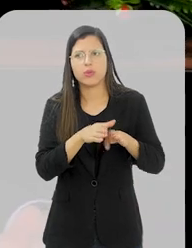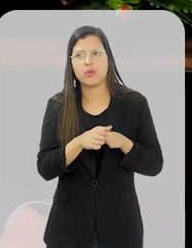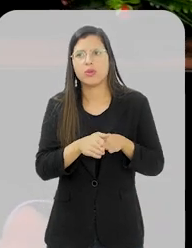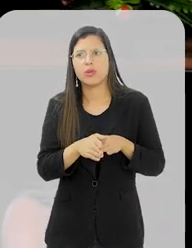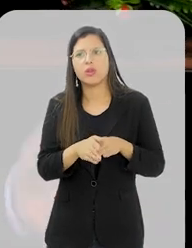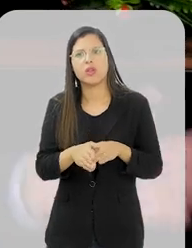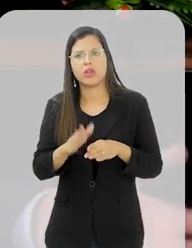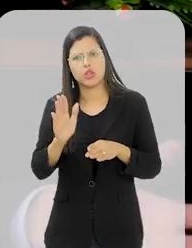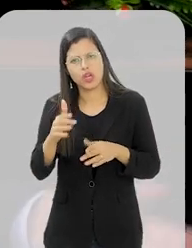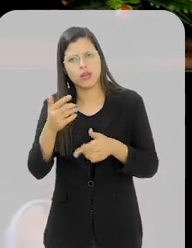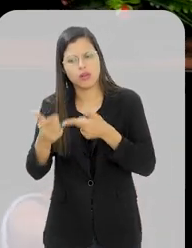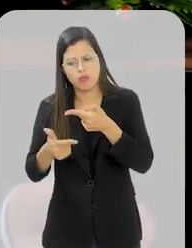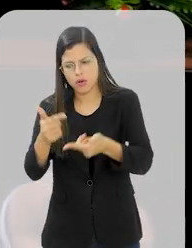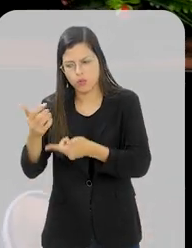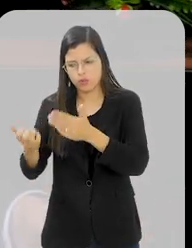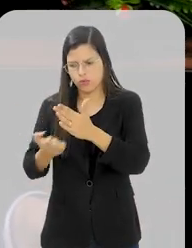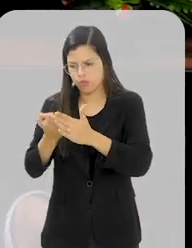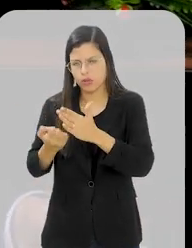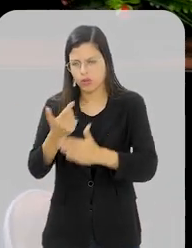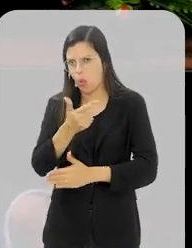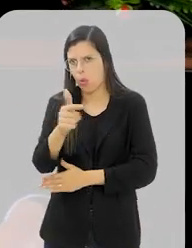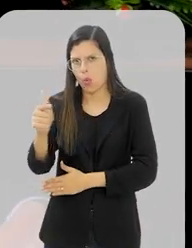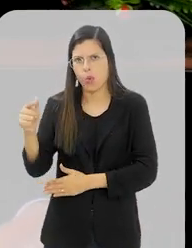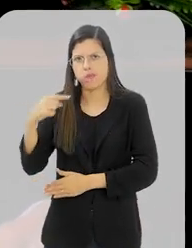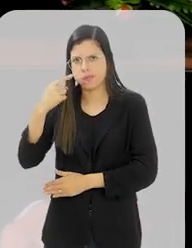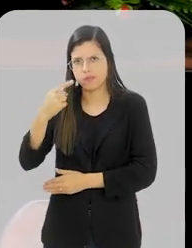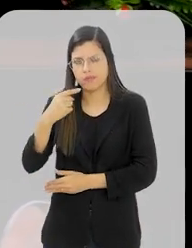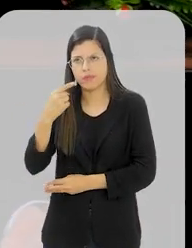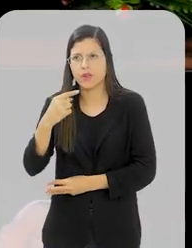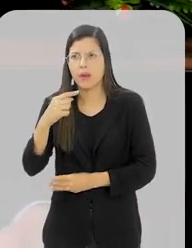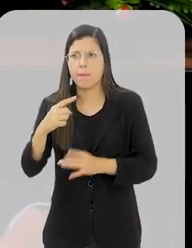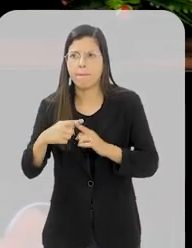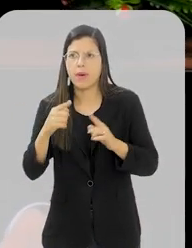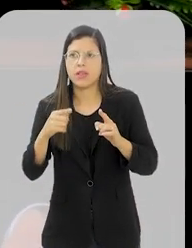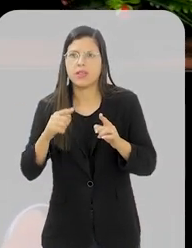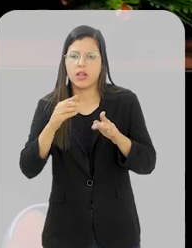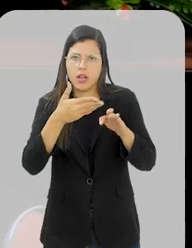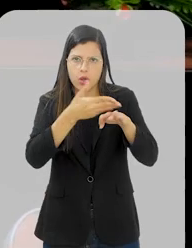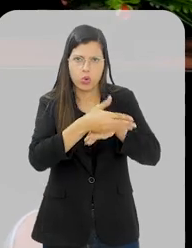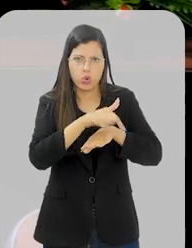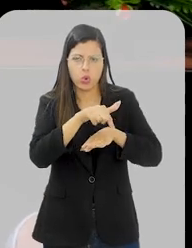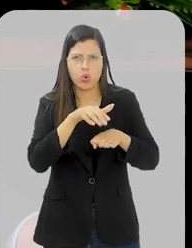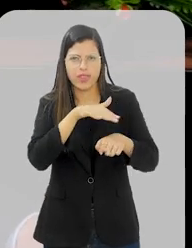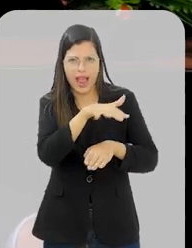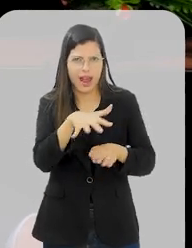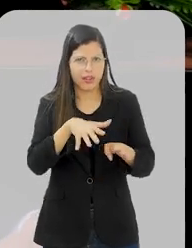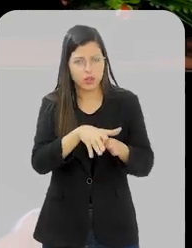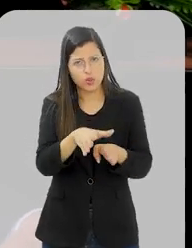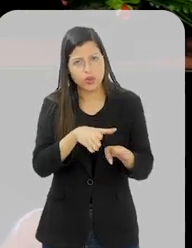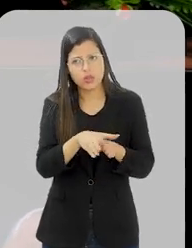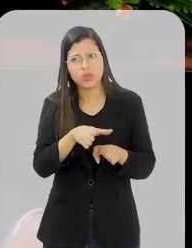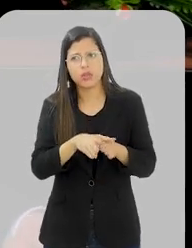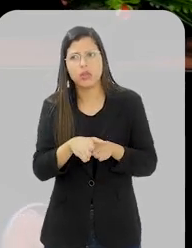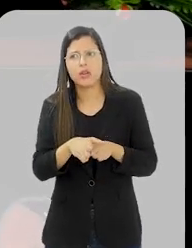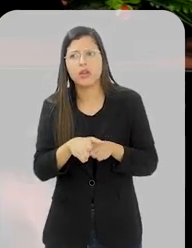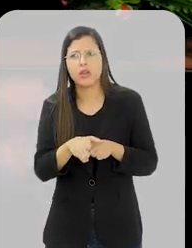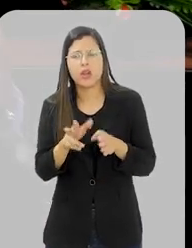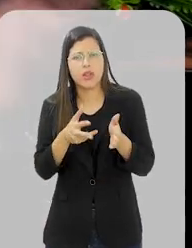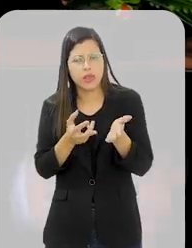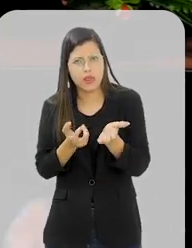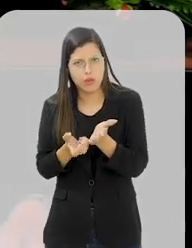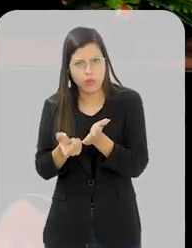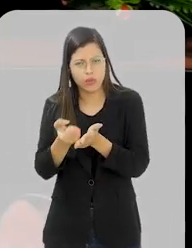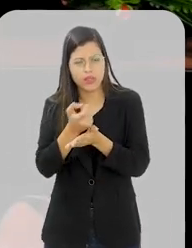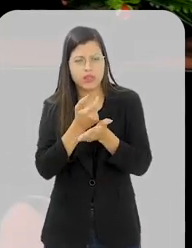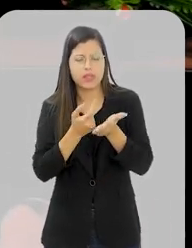Durante algum algum tempo mas depois que ele entrou nessa empresa de Consultoria ele lá ficou na área tribut áa